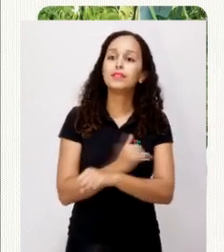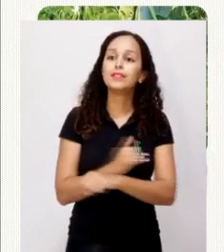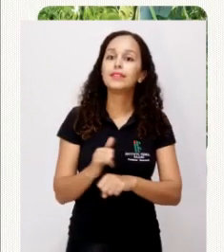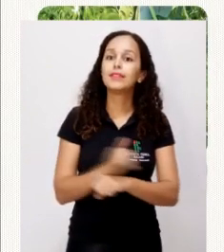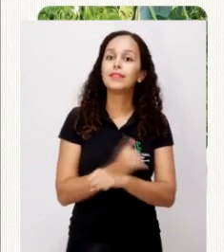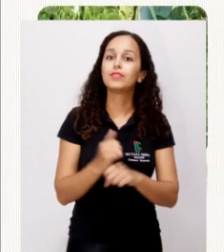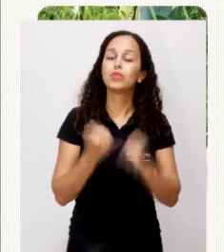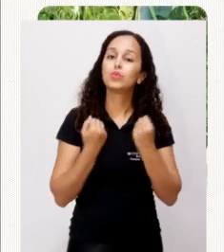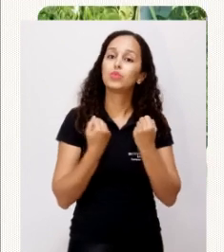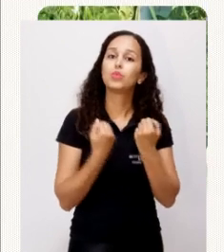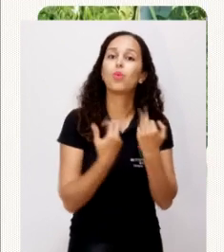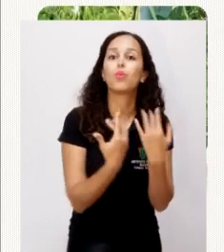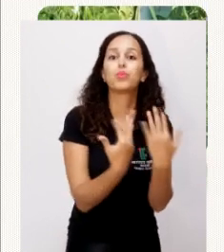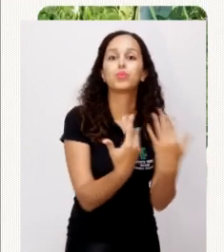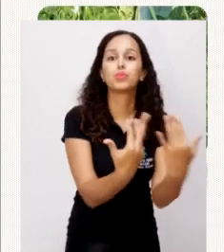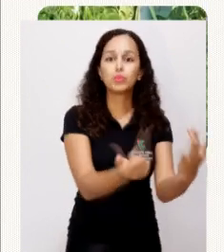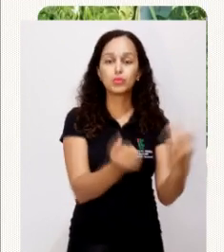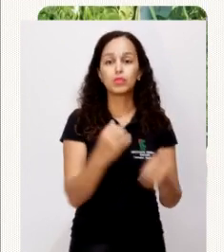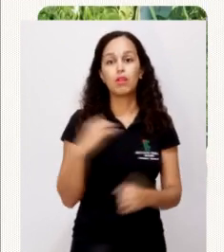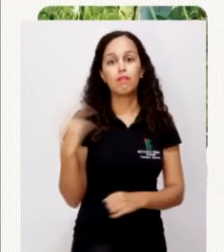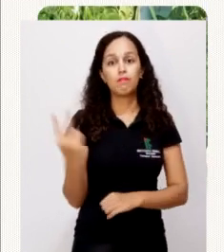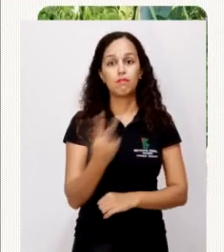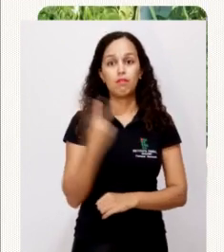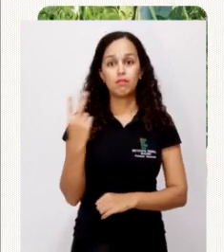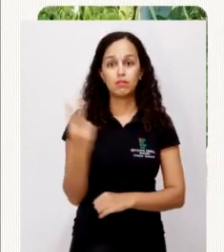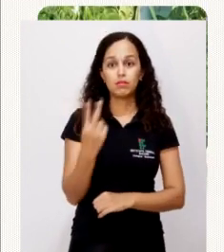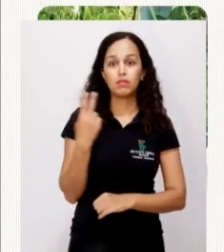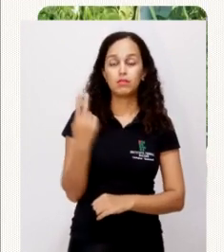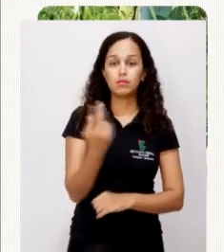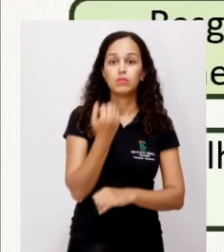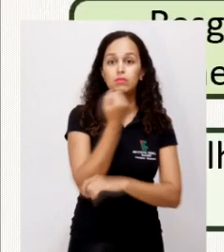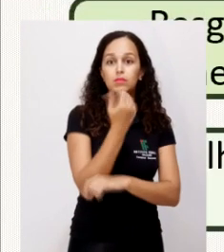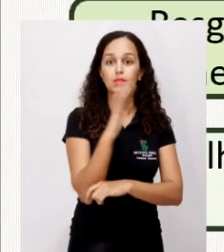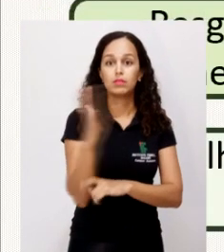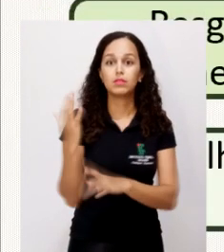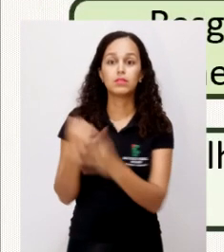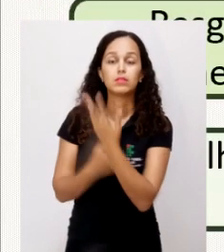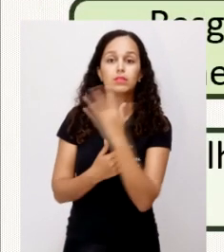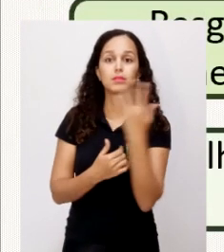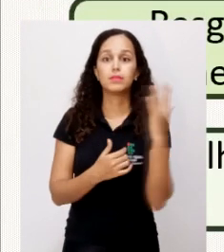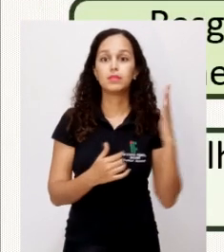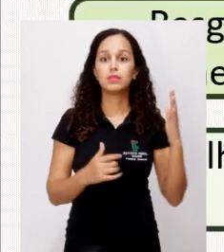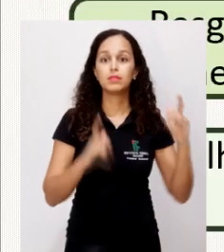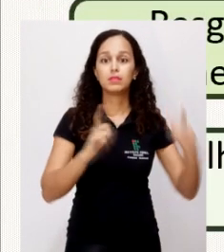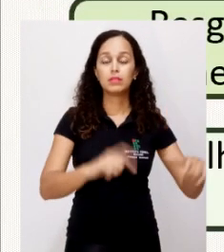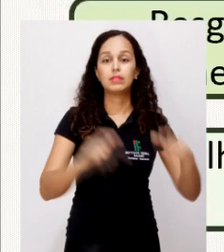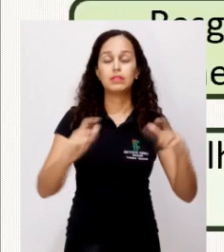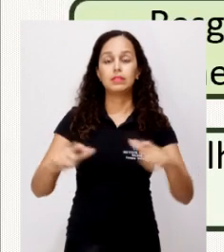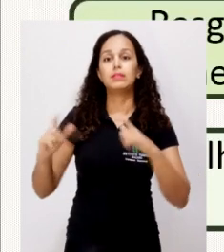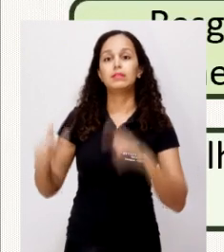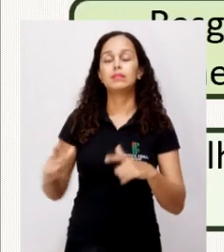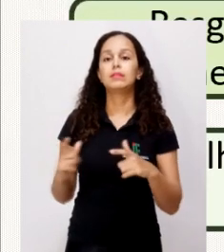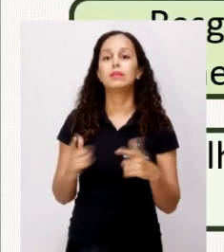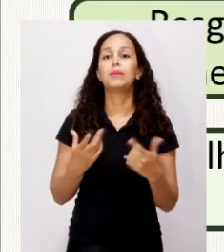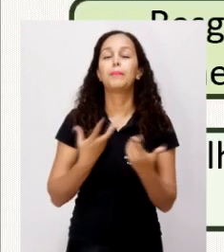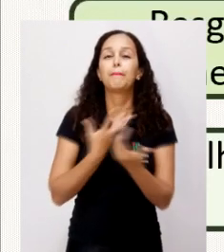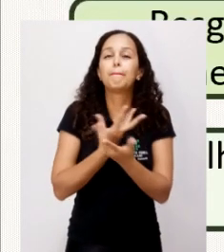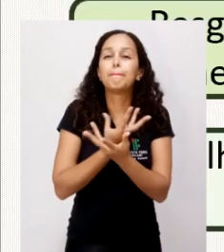das estratégias, o cultivo e a valorização das punks, dessas espécies, das localidades. Muitas